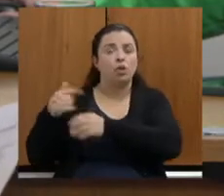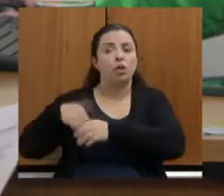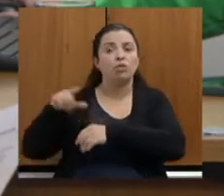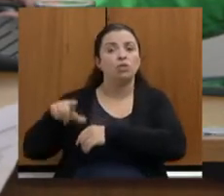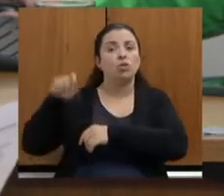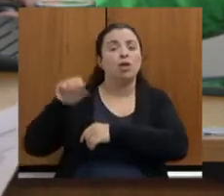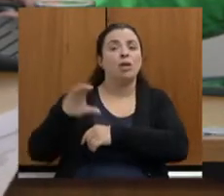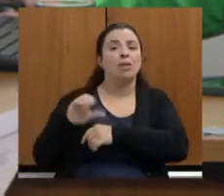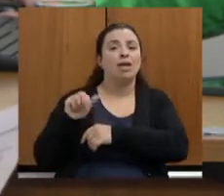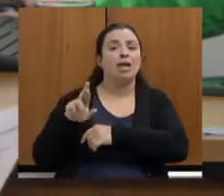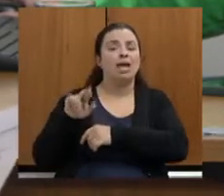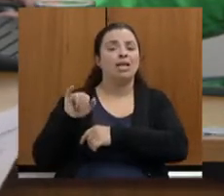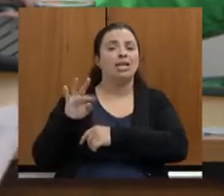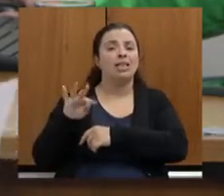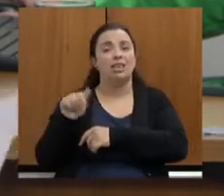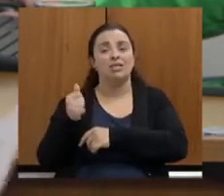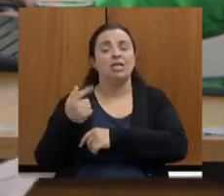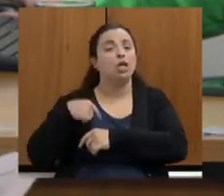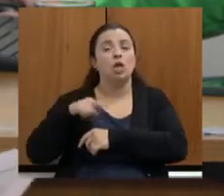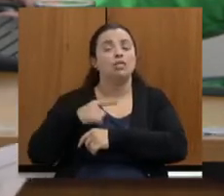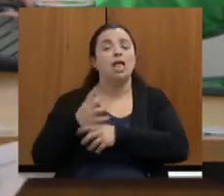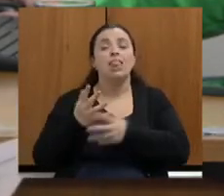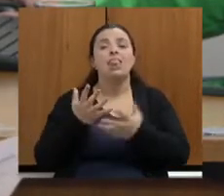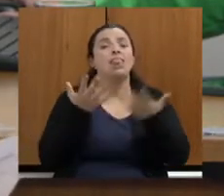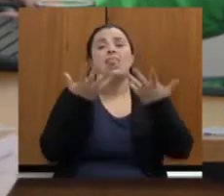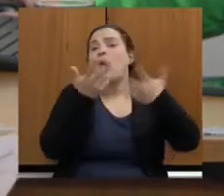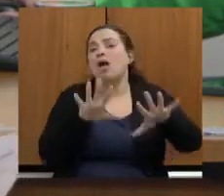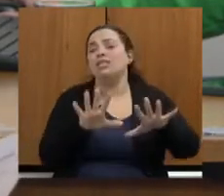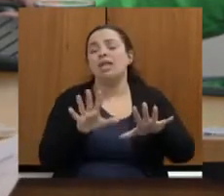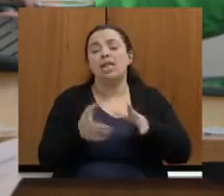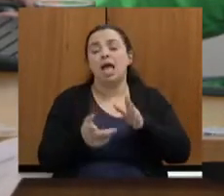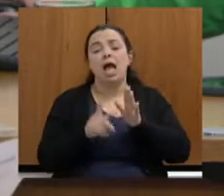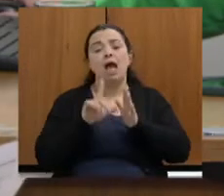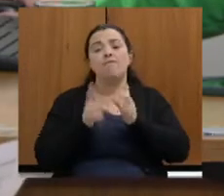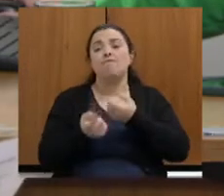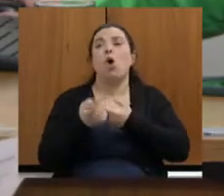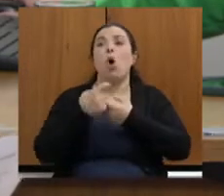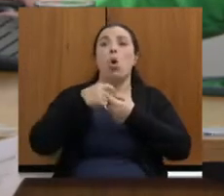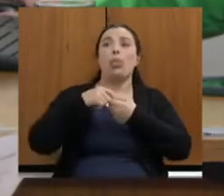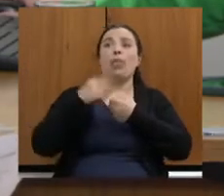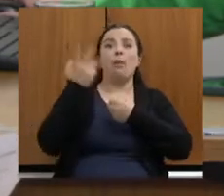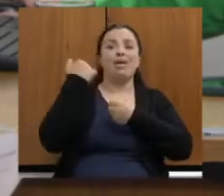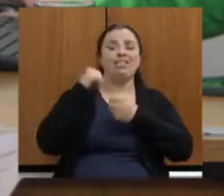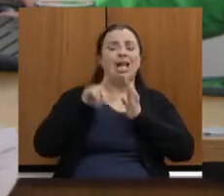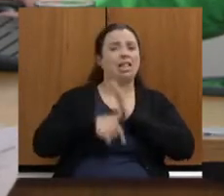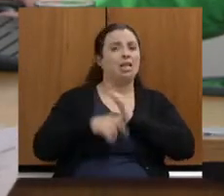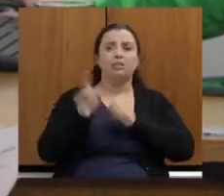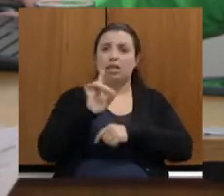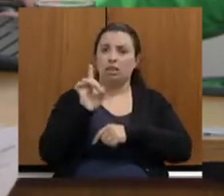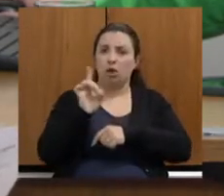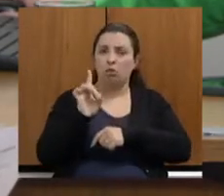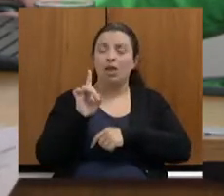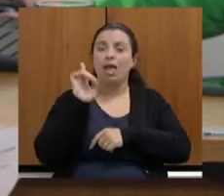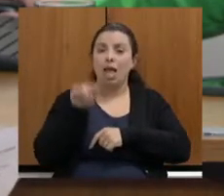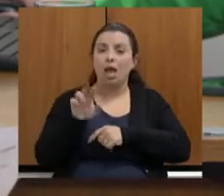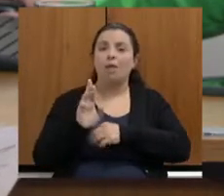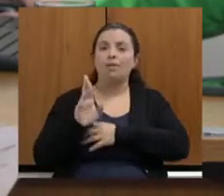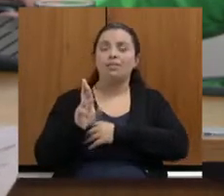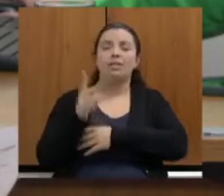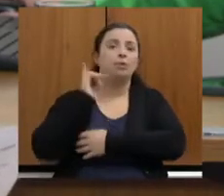entre nós não aceitamos é processo não e isso aí é fala tanto de Minas como espírito santo